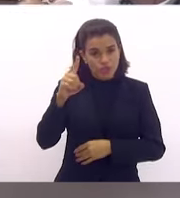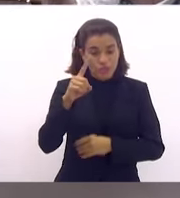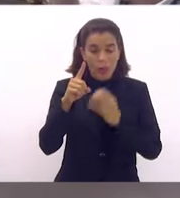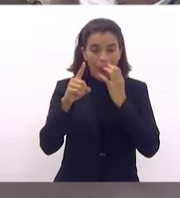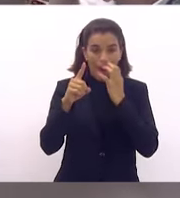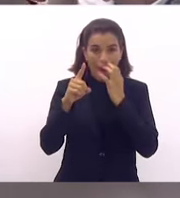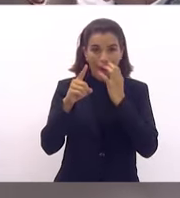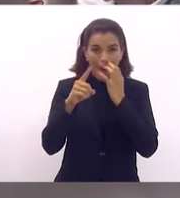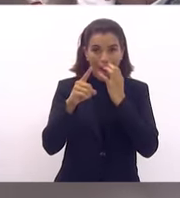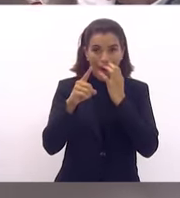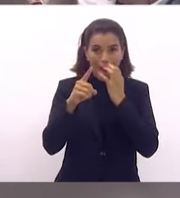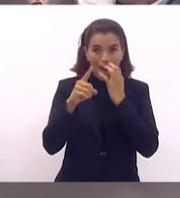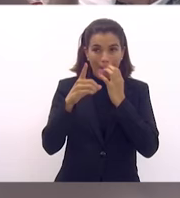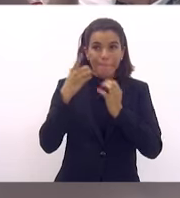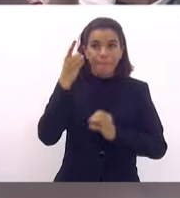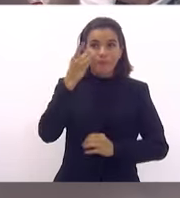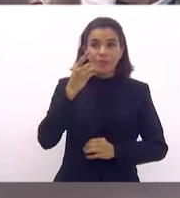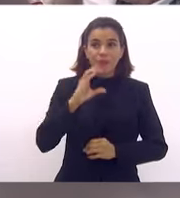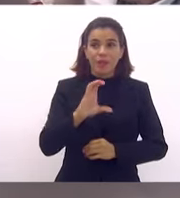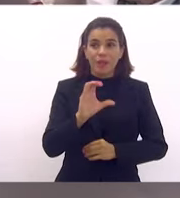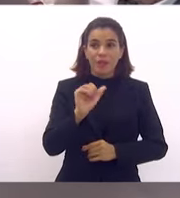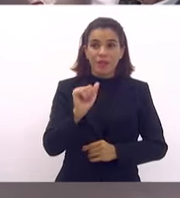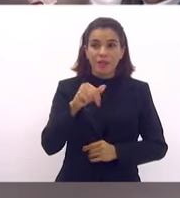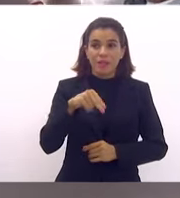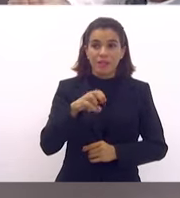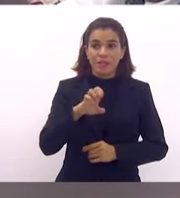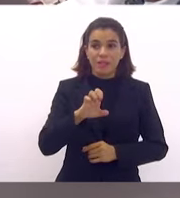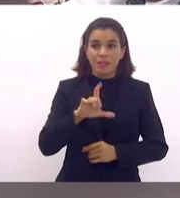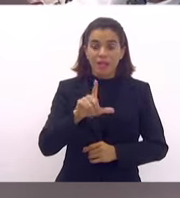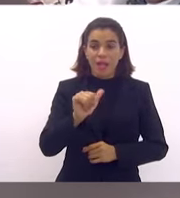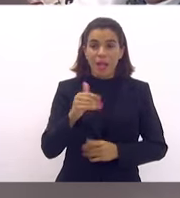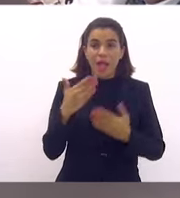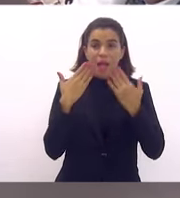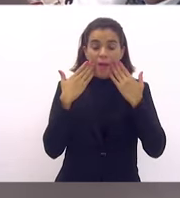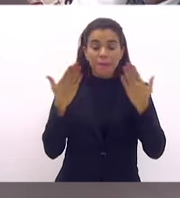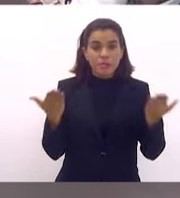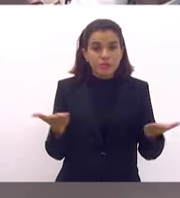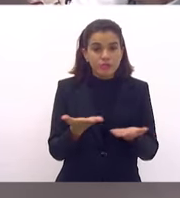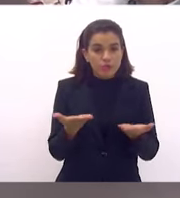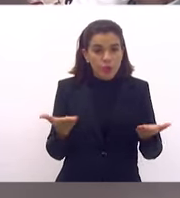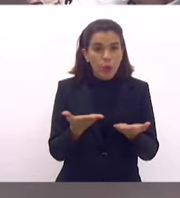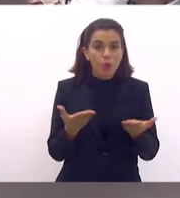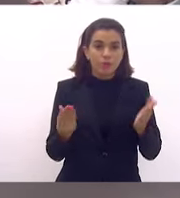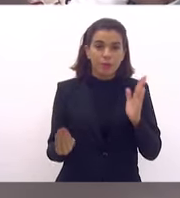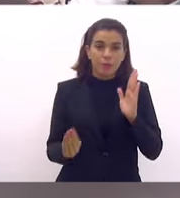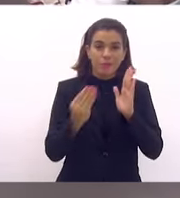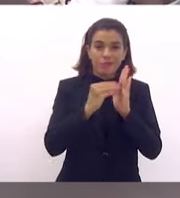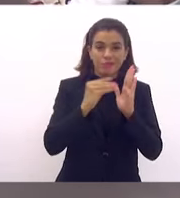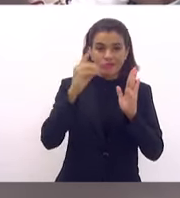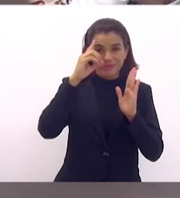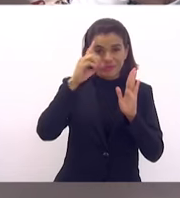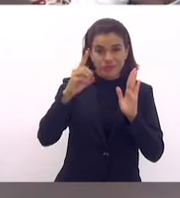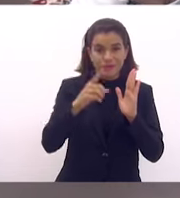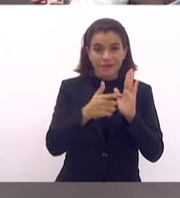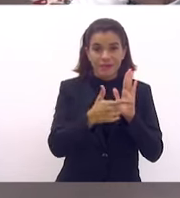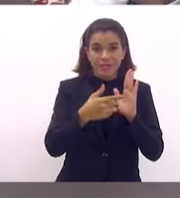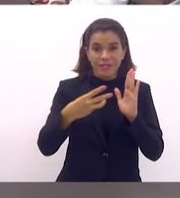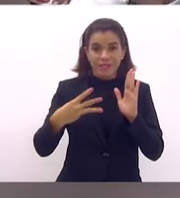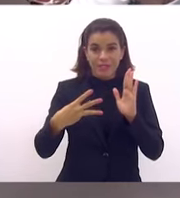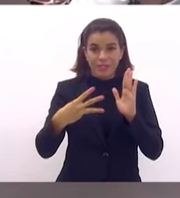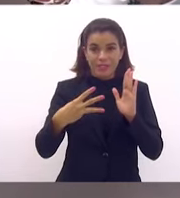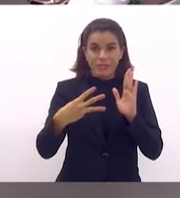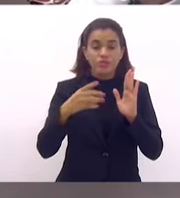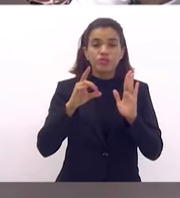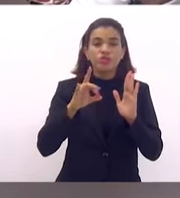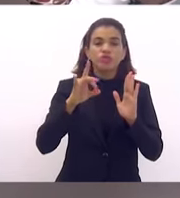Excelência, o deputado Canella apresenta, se possível, hoje ainda para entrar com a data de 23, o programa, é só